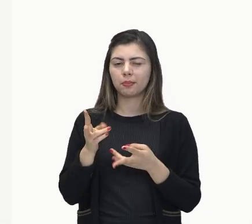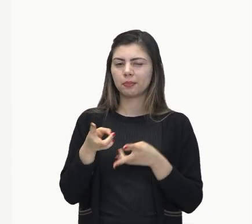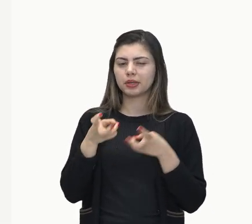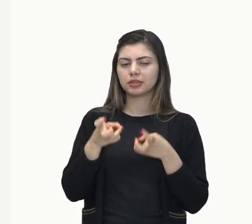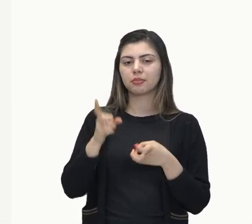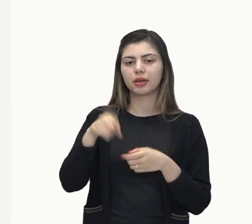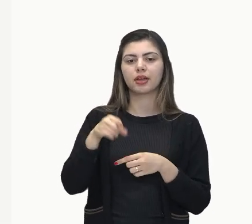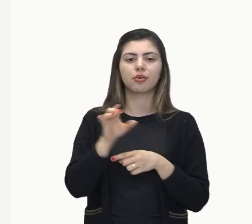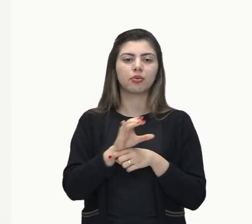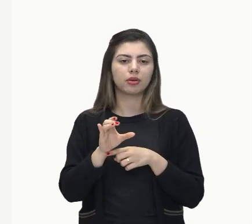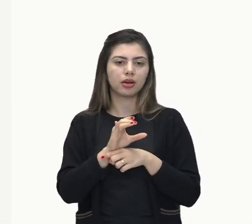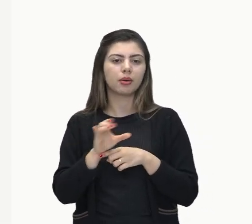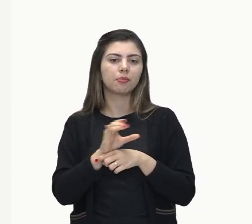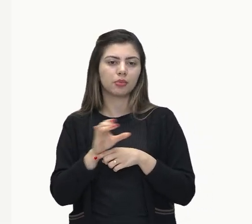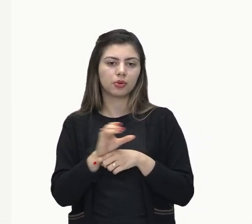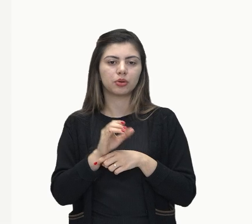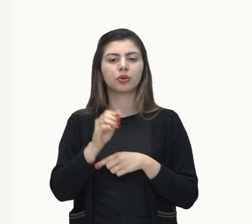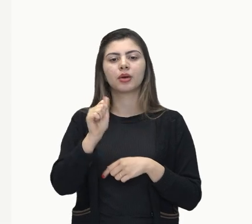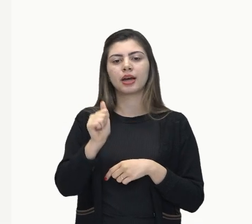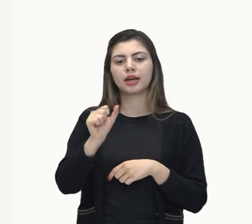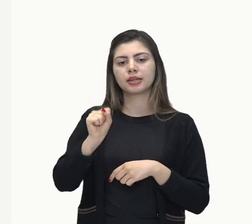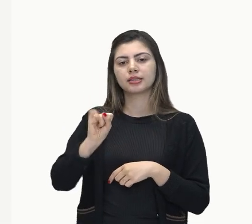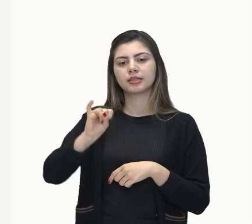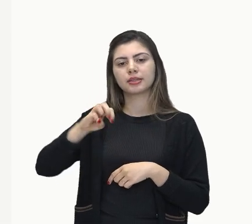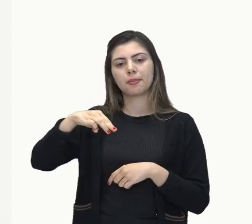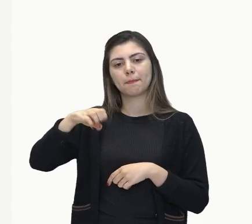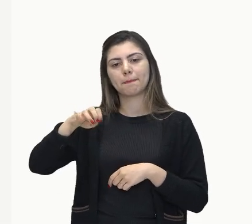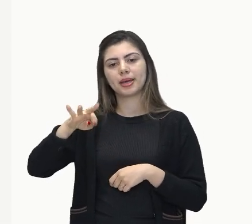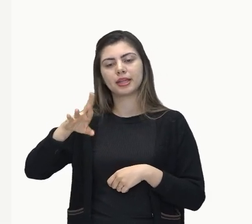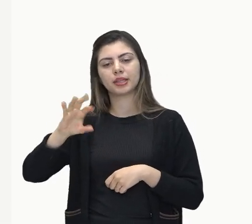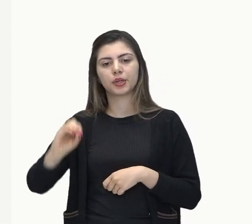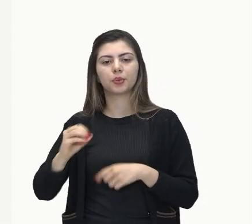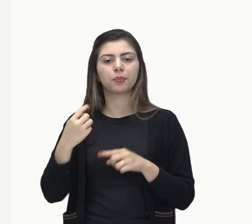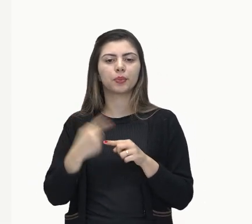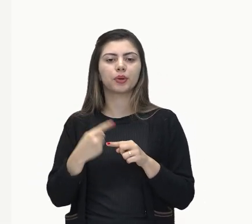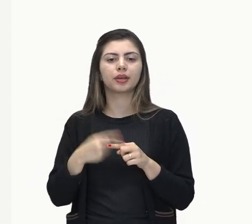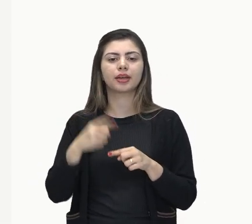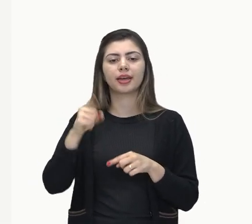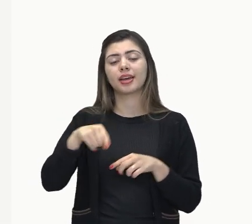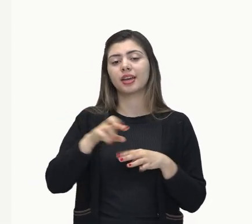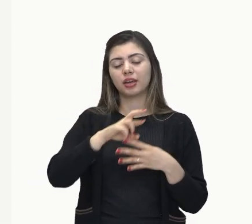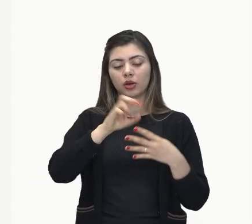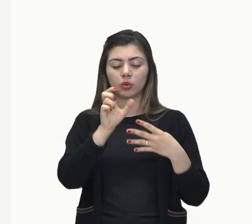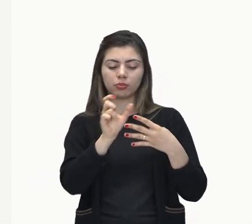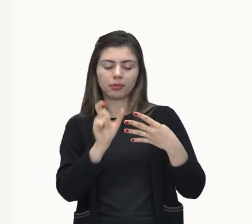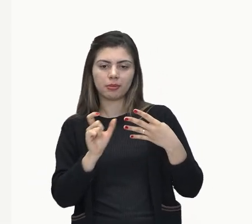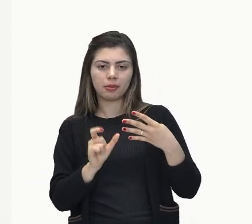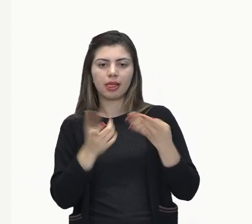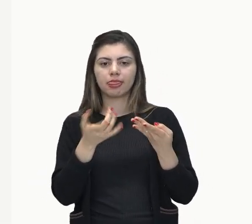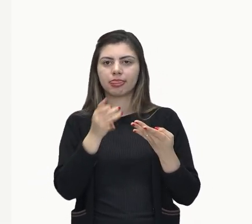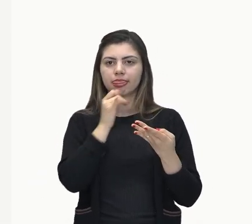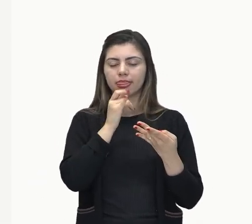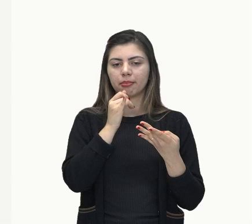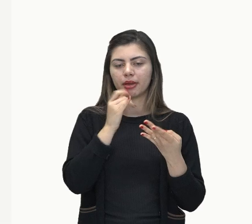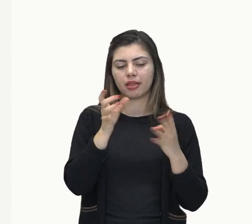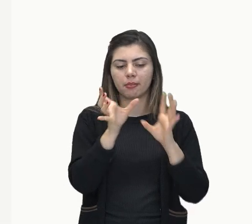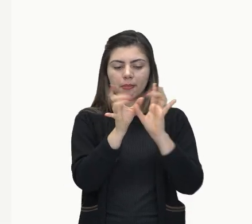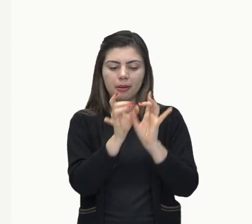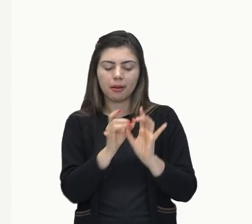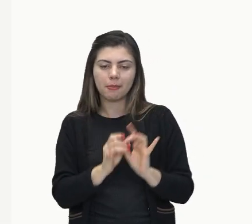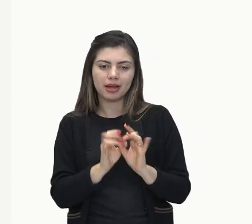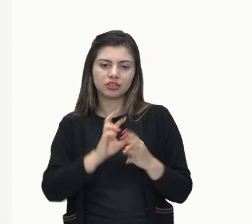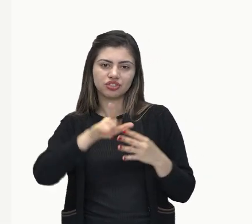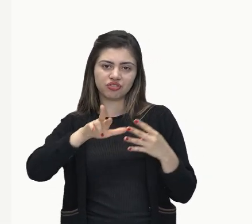carbono assimétrico, porque esses ligantes são ligantes diferentes. Essa é a primeira característica. É isso que a gente